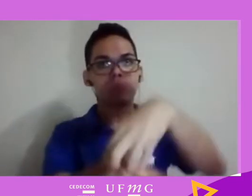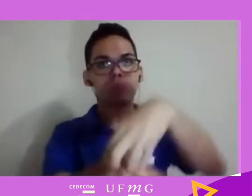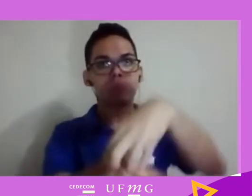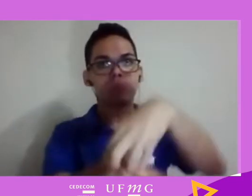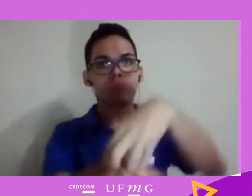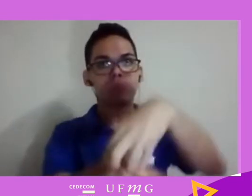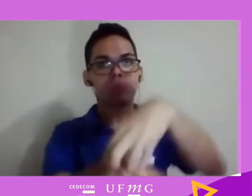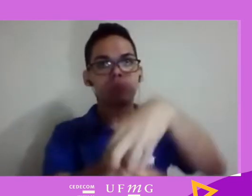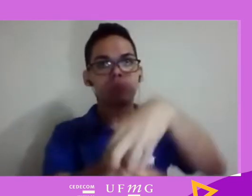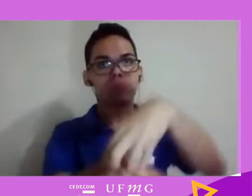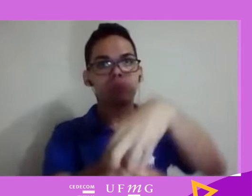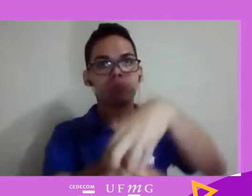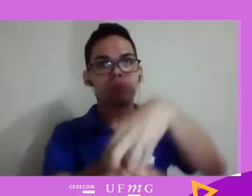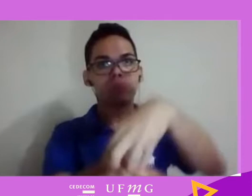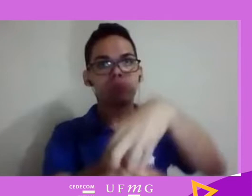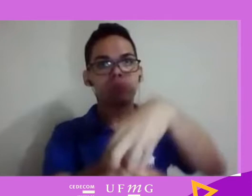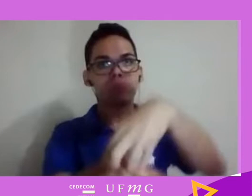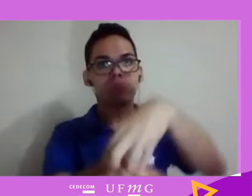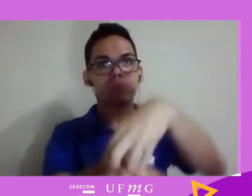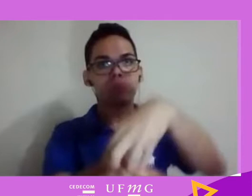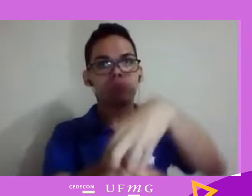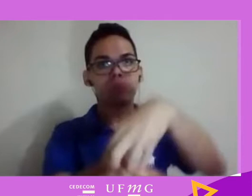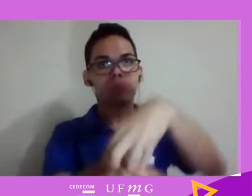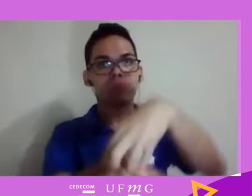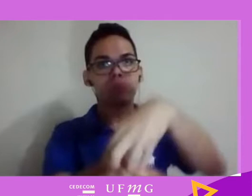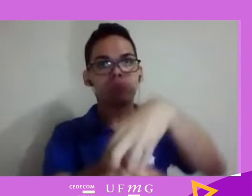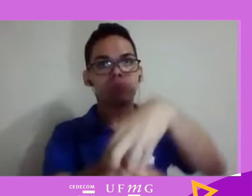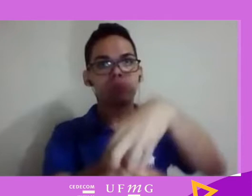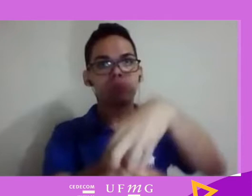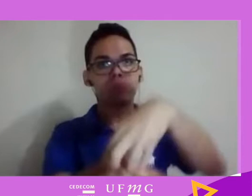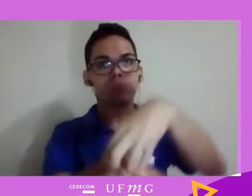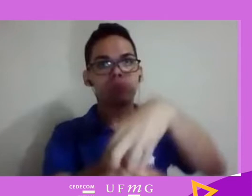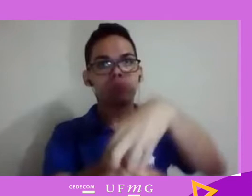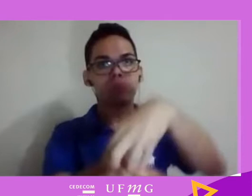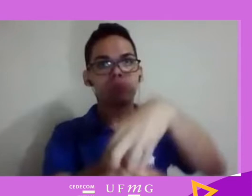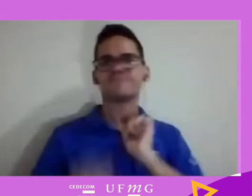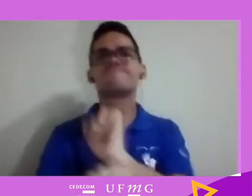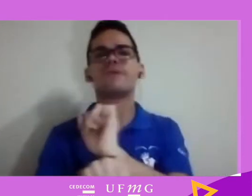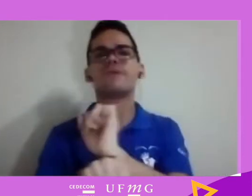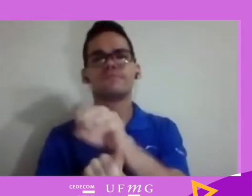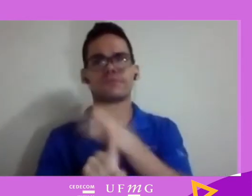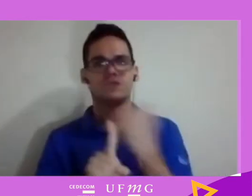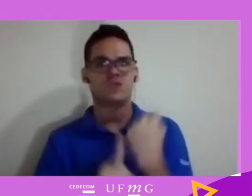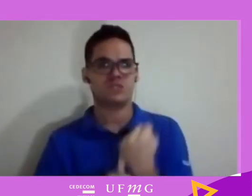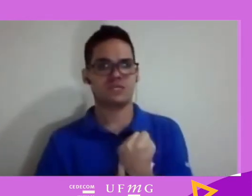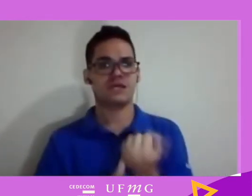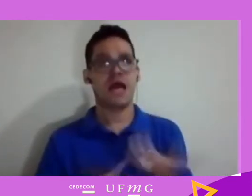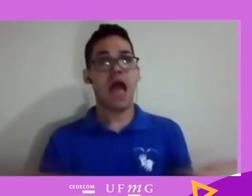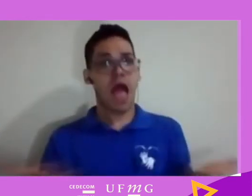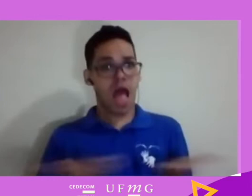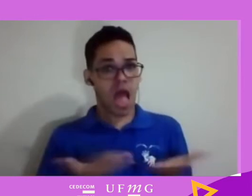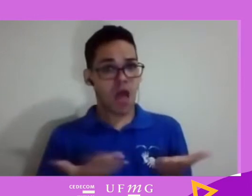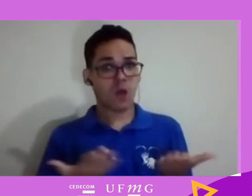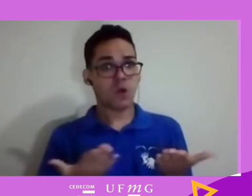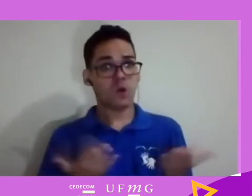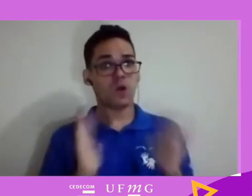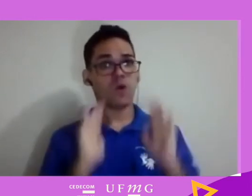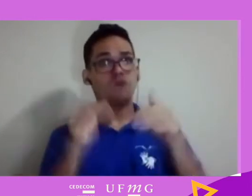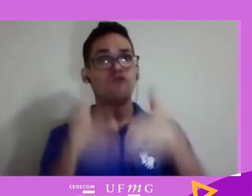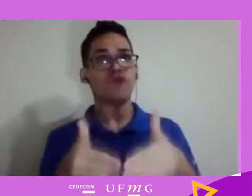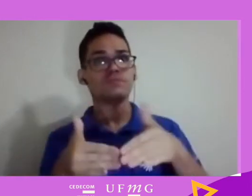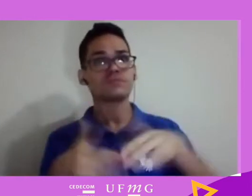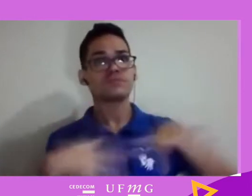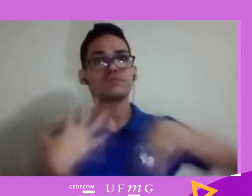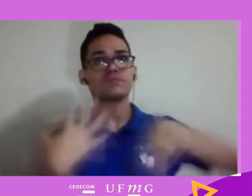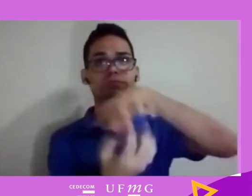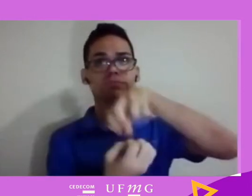jeito que parou, né? De uma hora para outra. Então, a gente sabe que pode parar. E é provável. Por exemplo, nesse momento, a gente não está